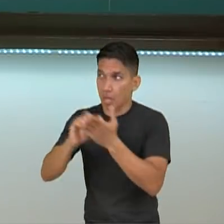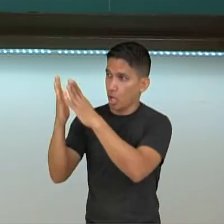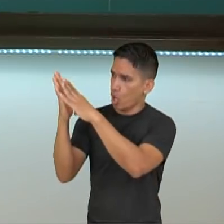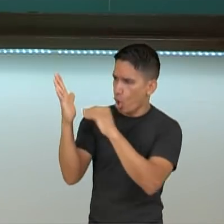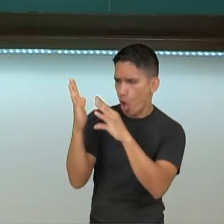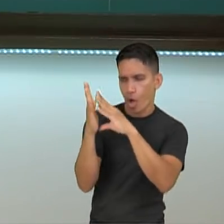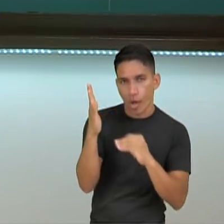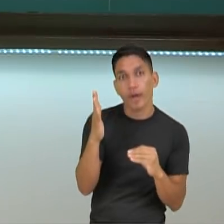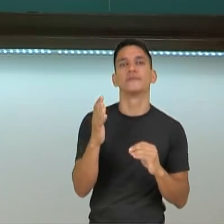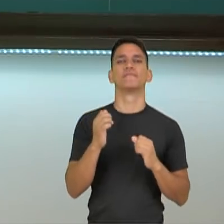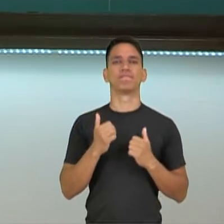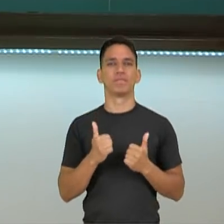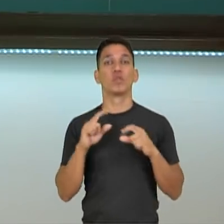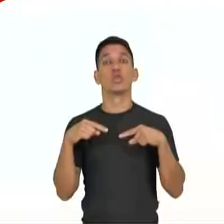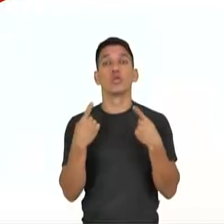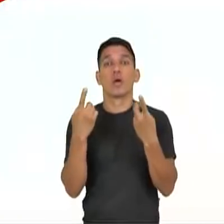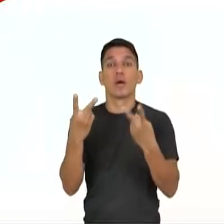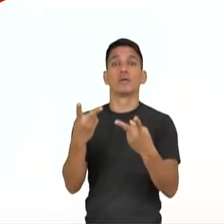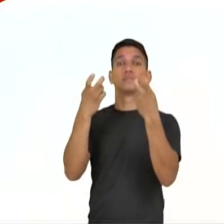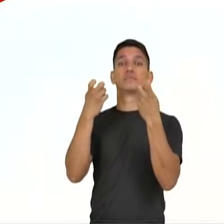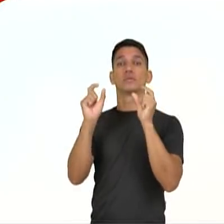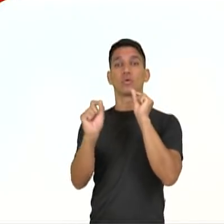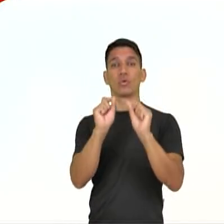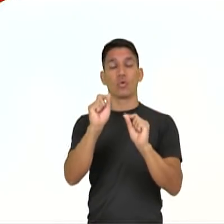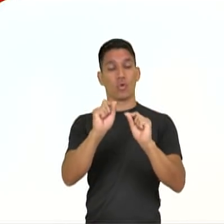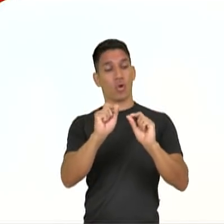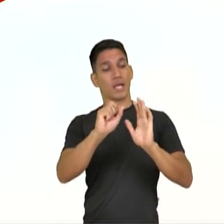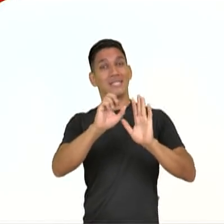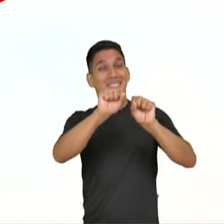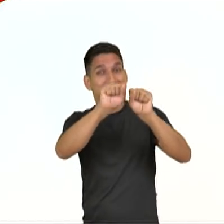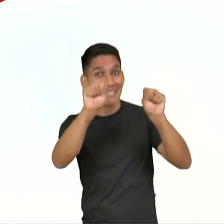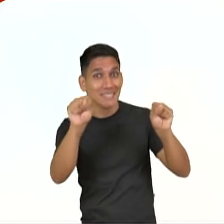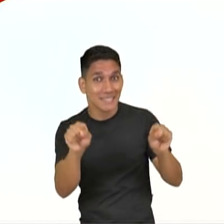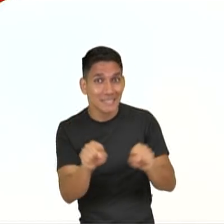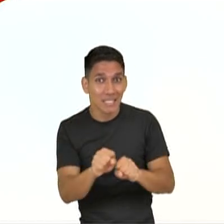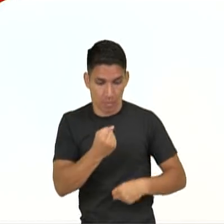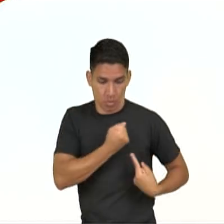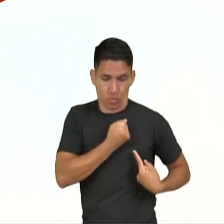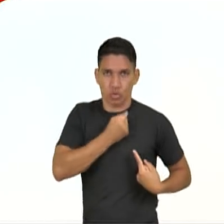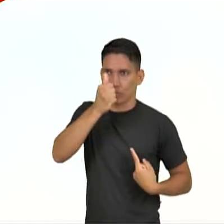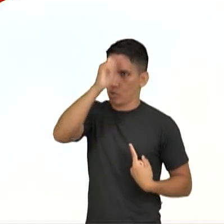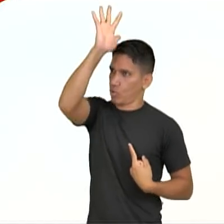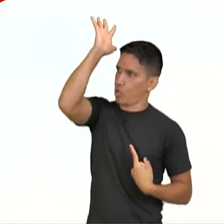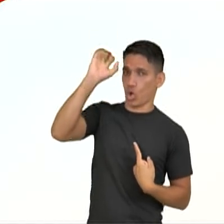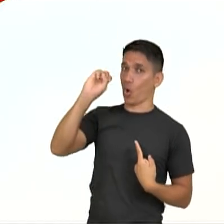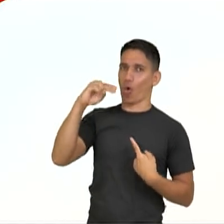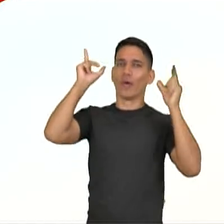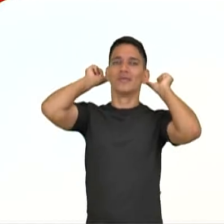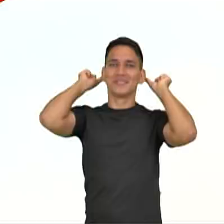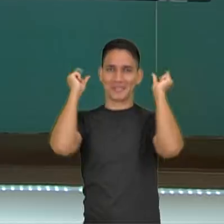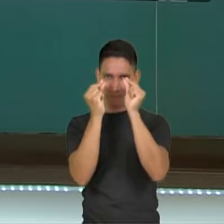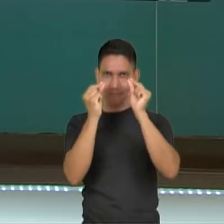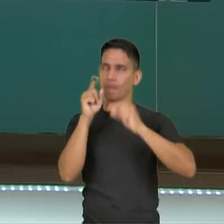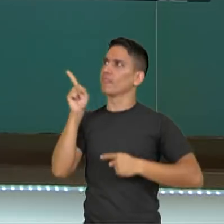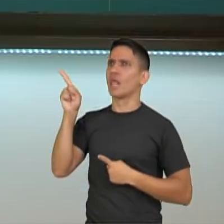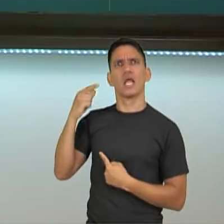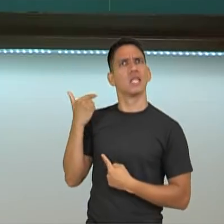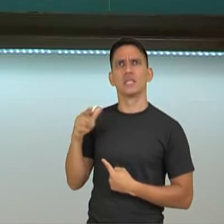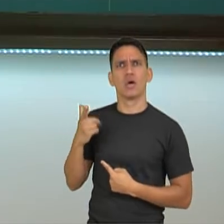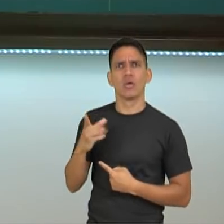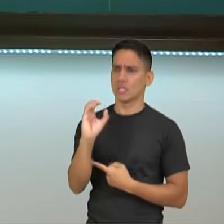à direita, eu faço o quê? Somo. Um símbolo colocado à direita de outro símbolo de maior valor indica uma soma